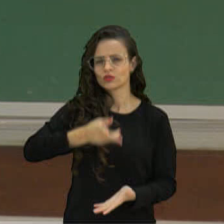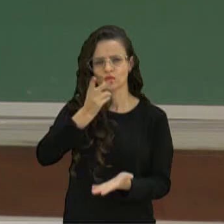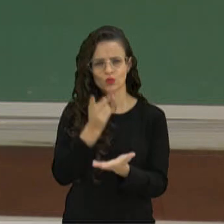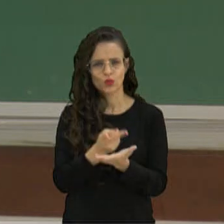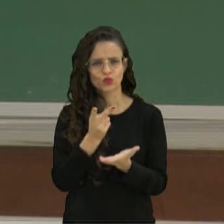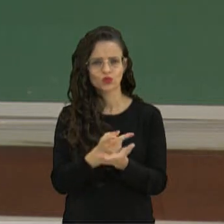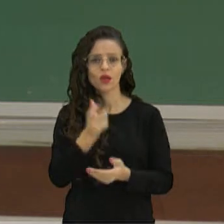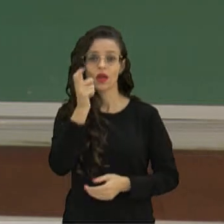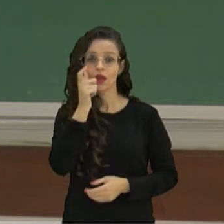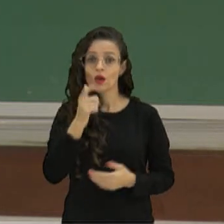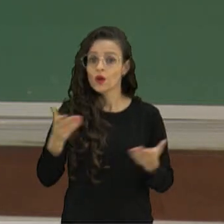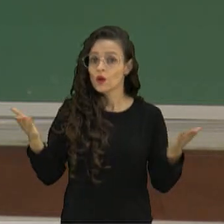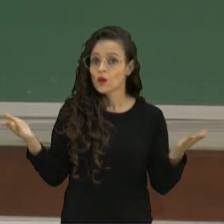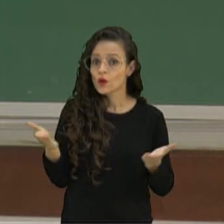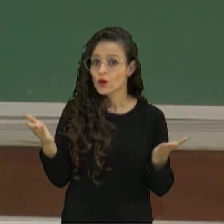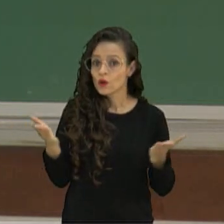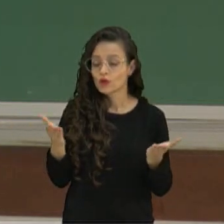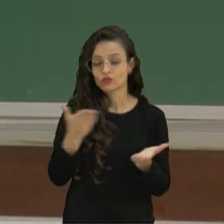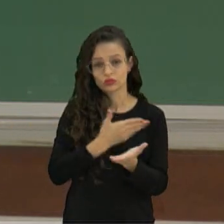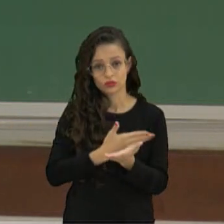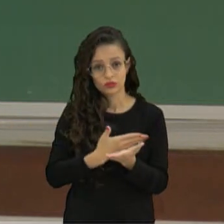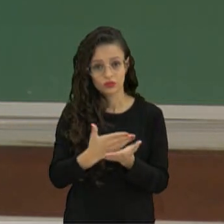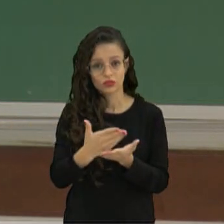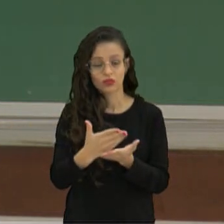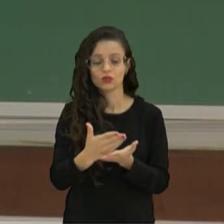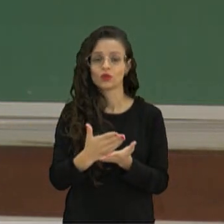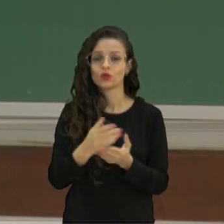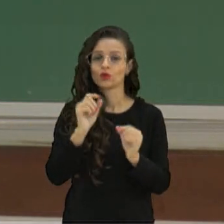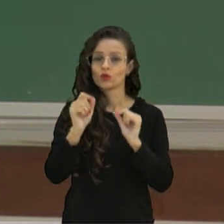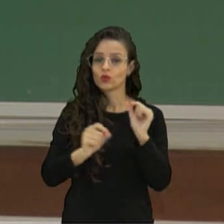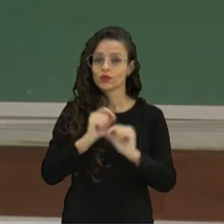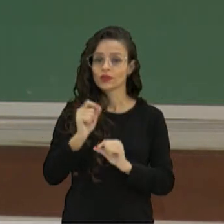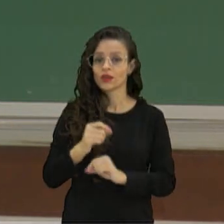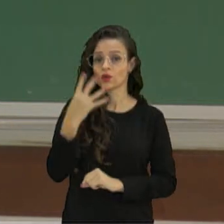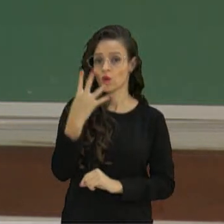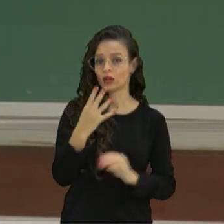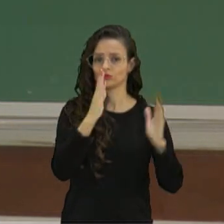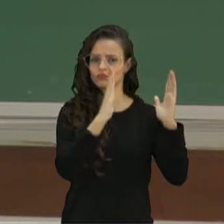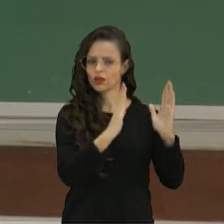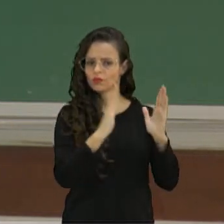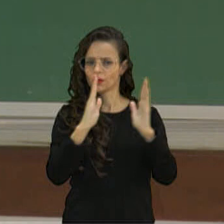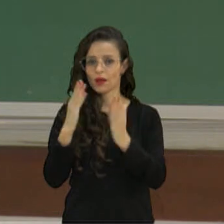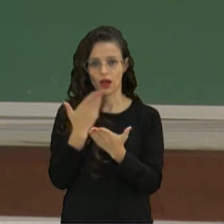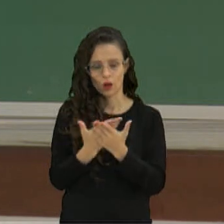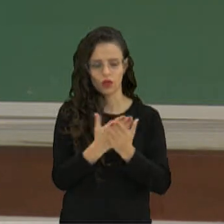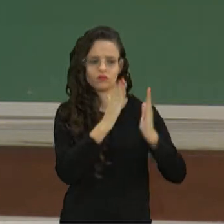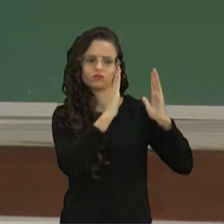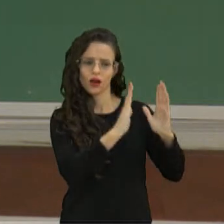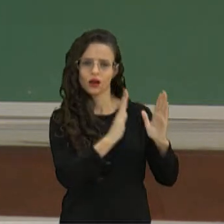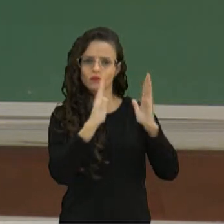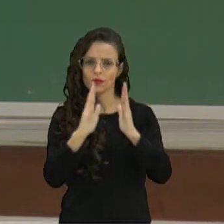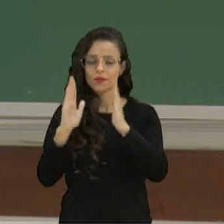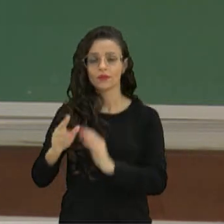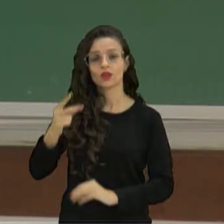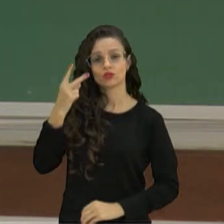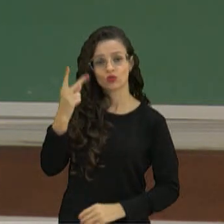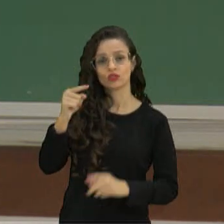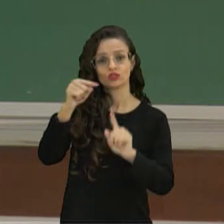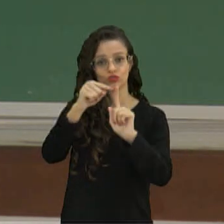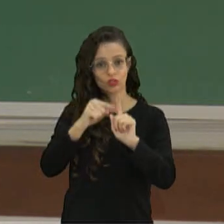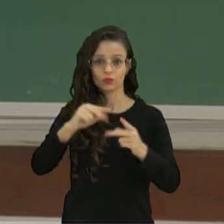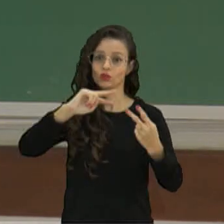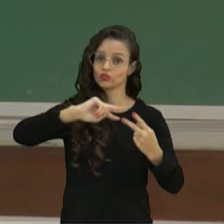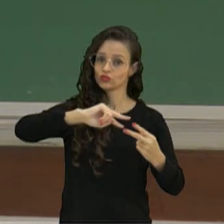Nós temos hoje, pessoal, iniciamos hoje um ciclo de 4 aulas, no qual nós vamos falar sobre 2 tipos de